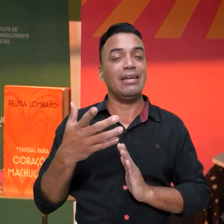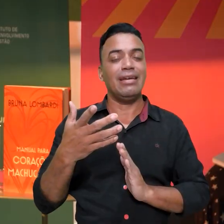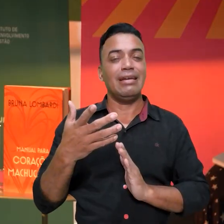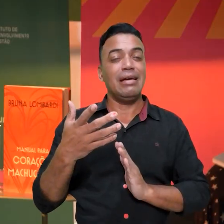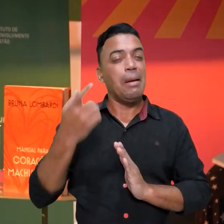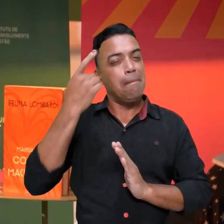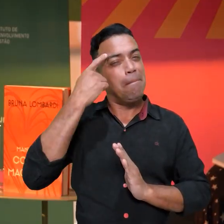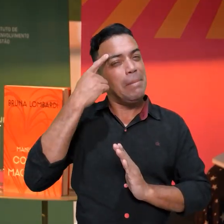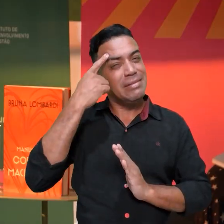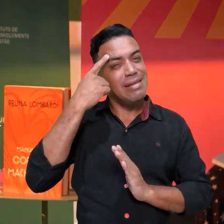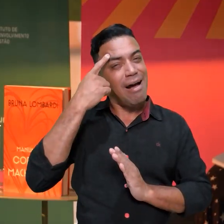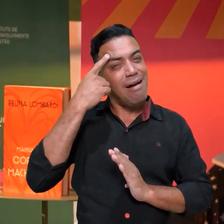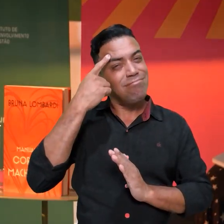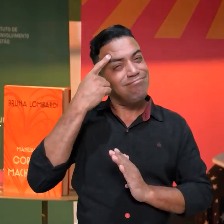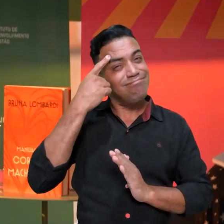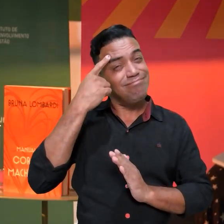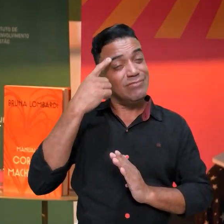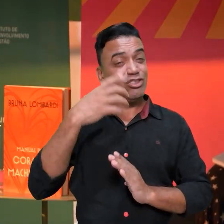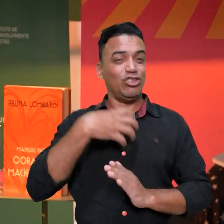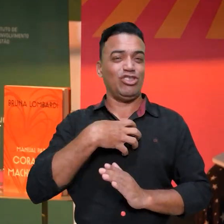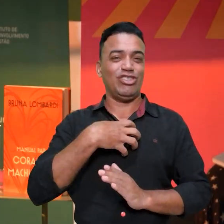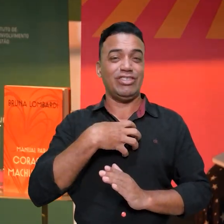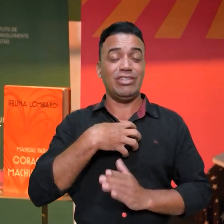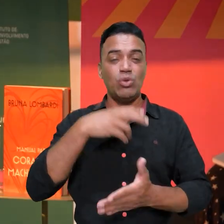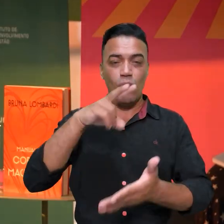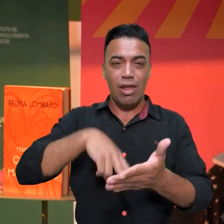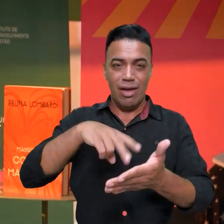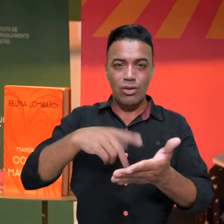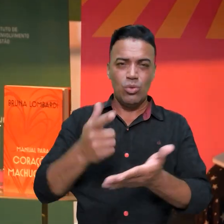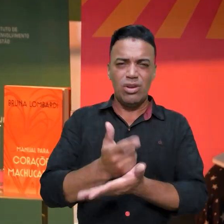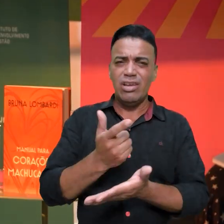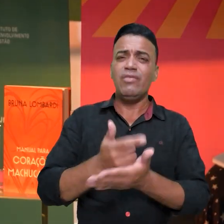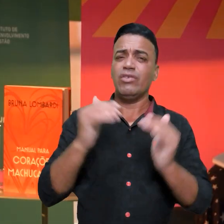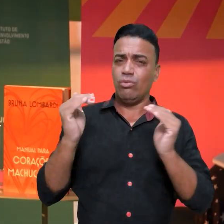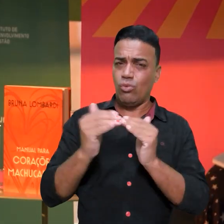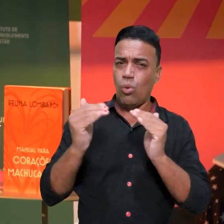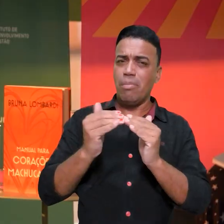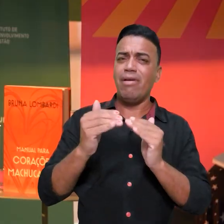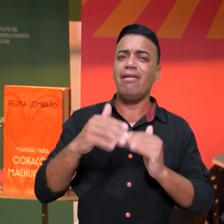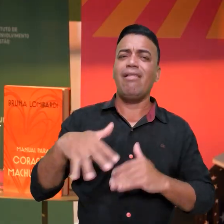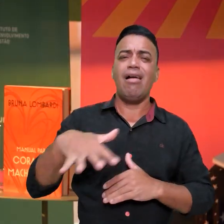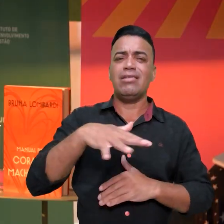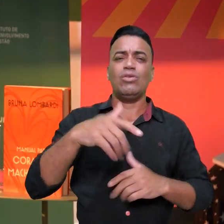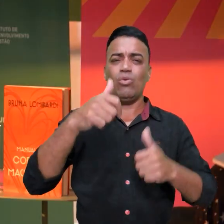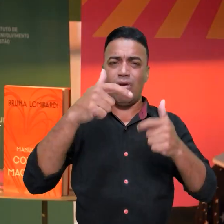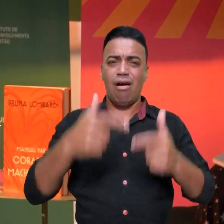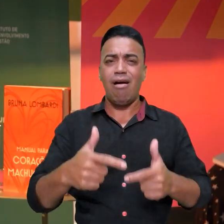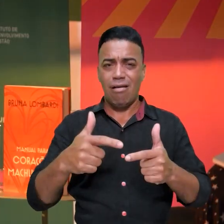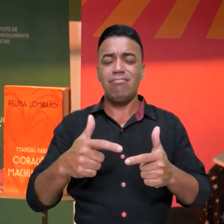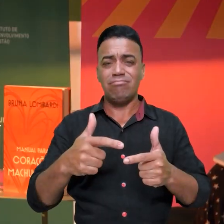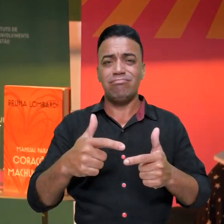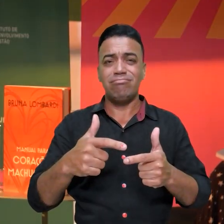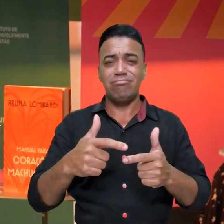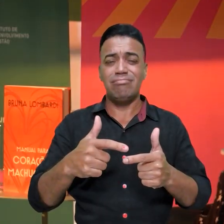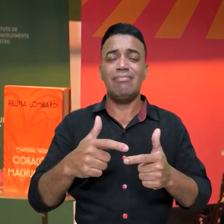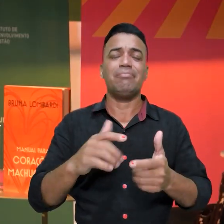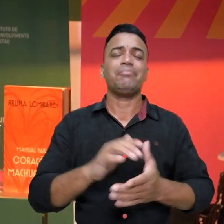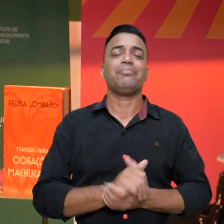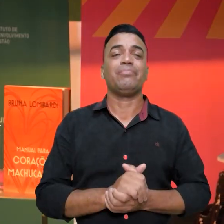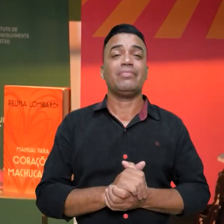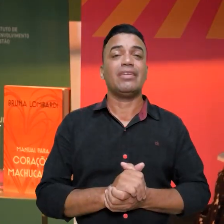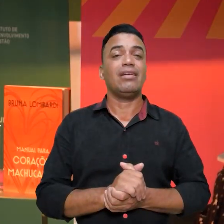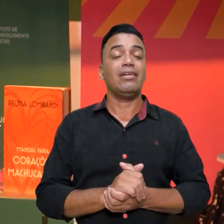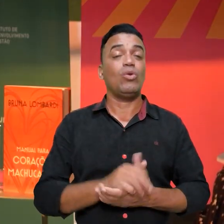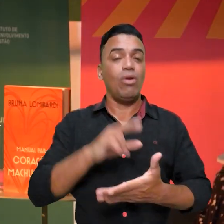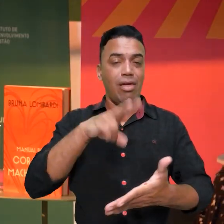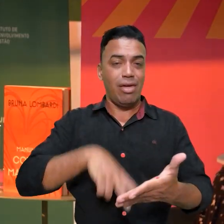discutir, pensar desse jeito. Eu estou lendo um livro que eu recomendo, tem tudo a ver com esse espaço aqui, né, a ocupação Esquenta Cop. Eu